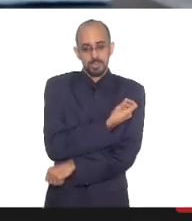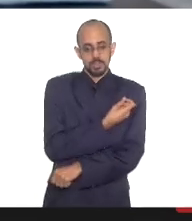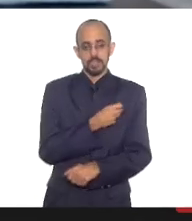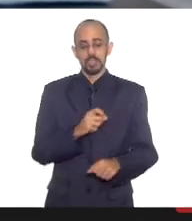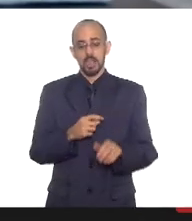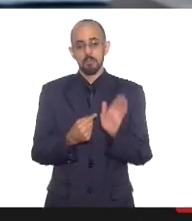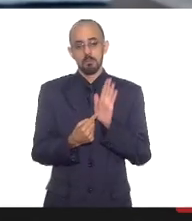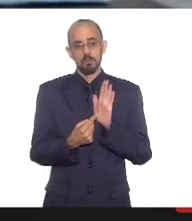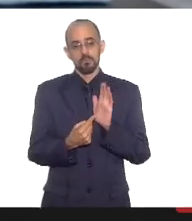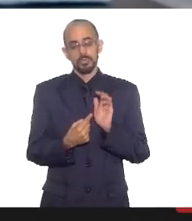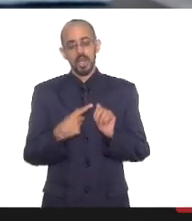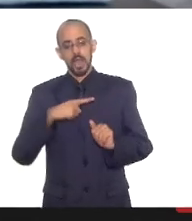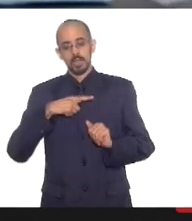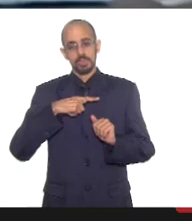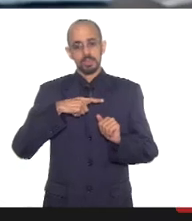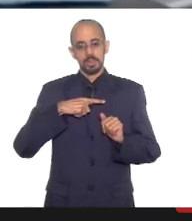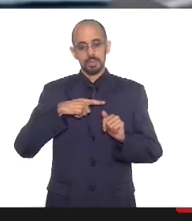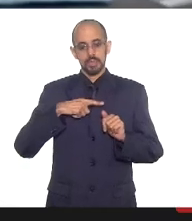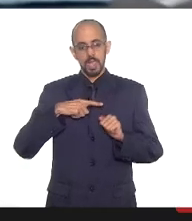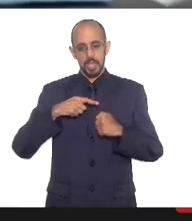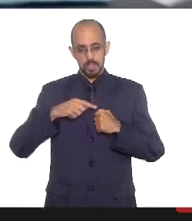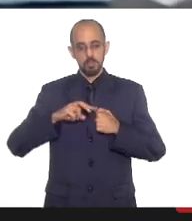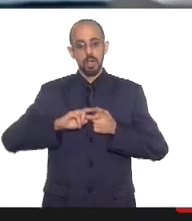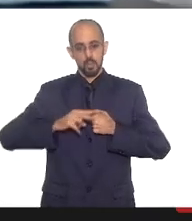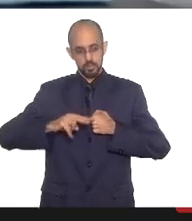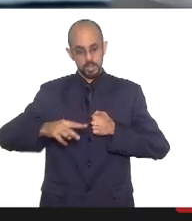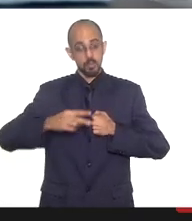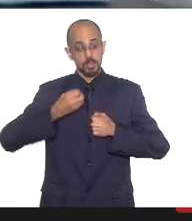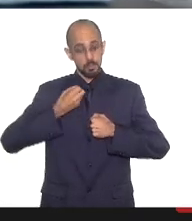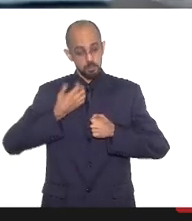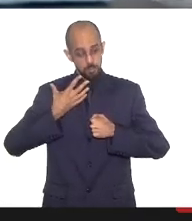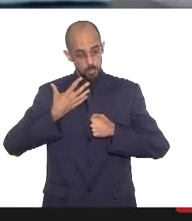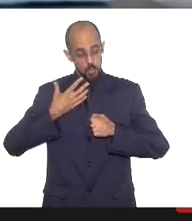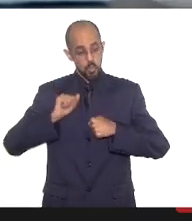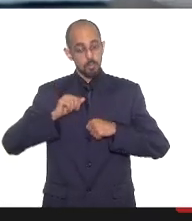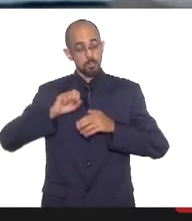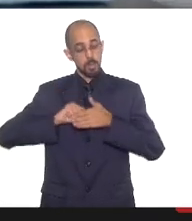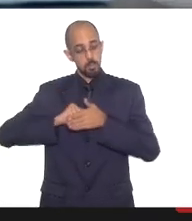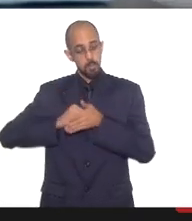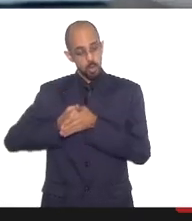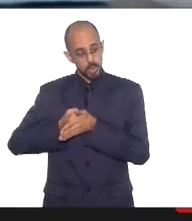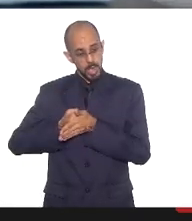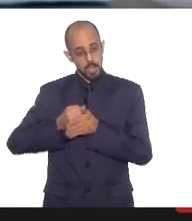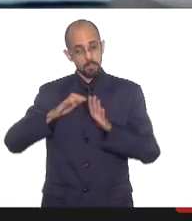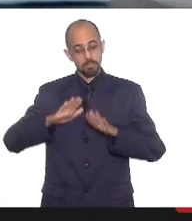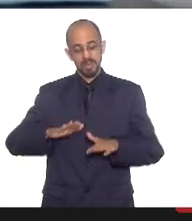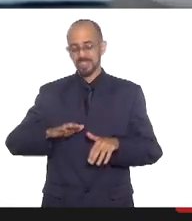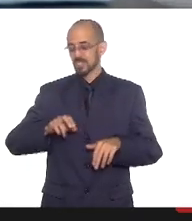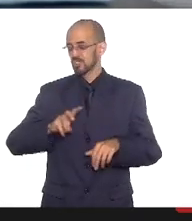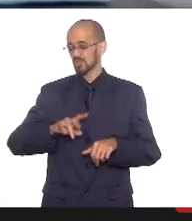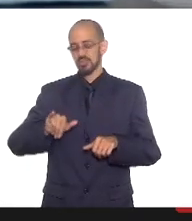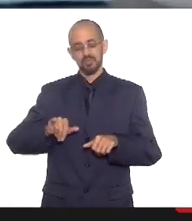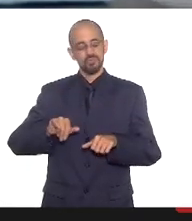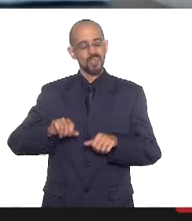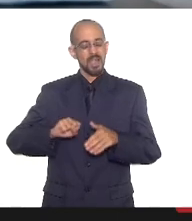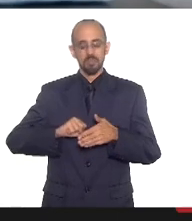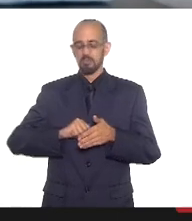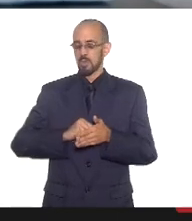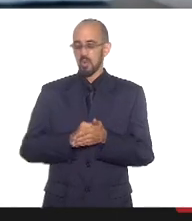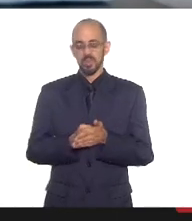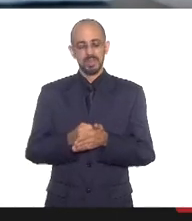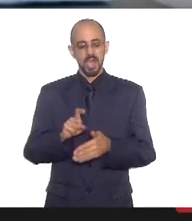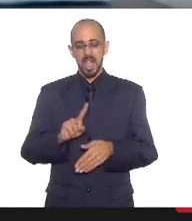também compra CP indiana mas a gente sabe que a gente não vai conseguir impedir a entrada dos reptilianos a gente quer retardar o baixo